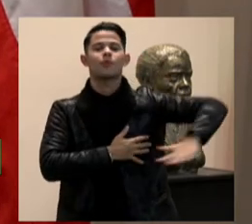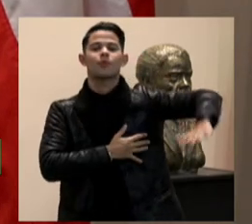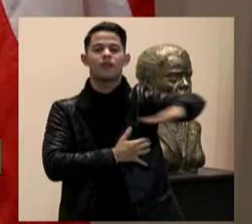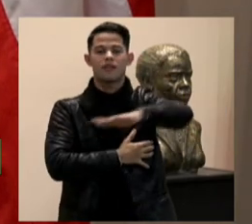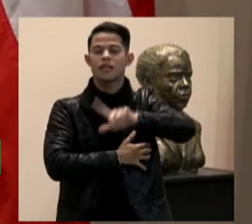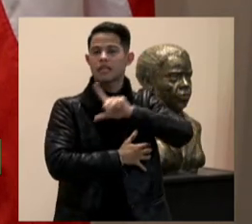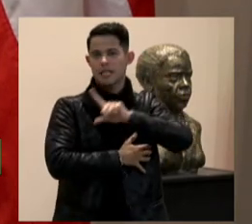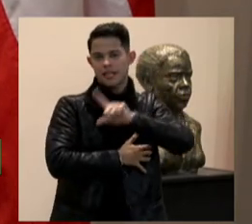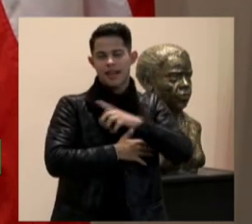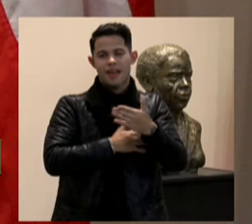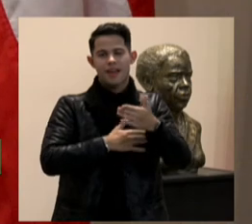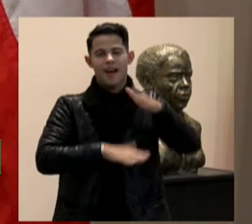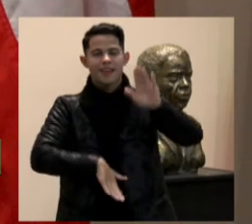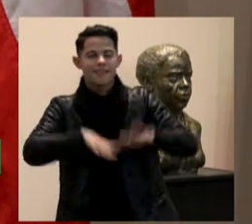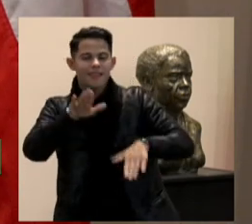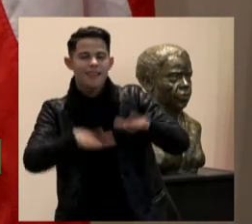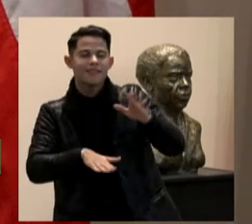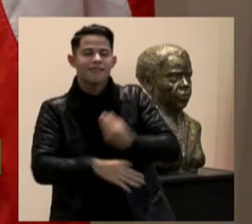de desigualdade